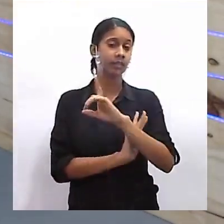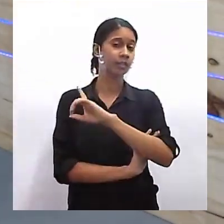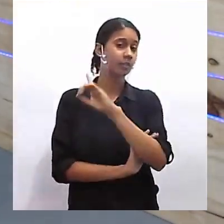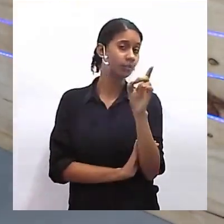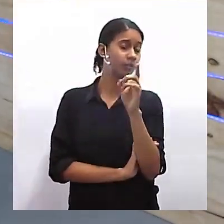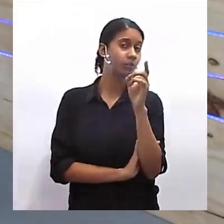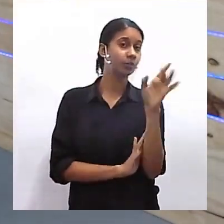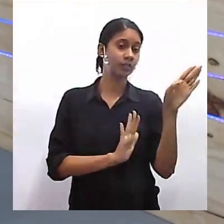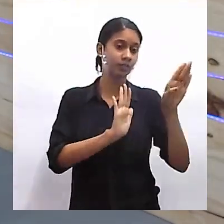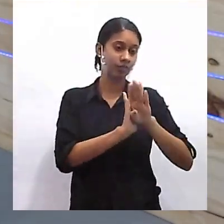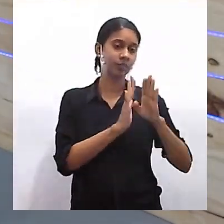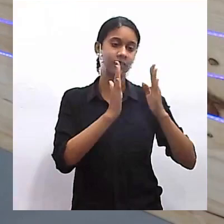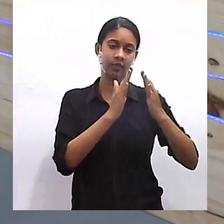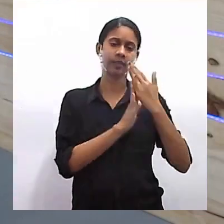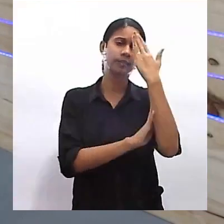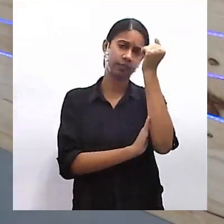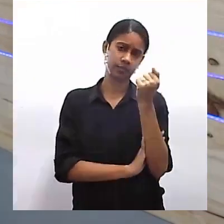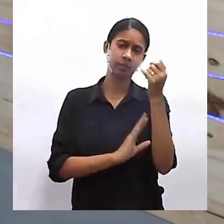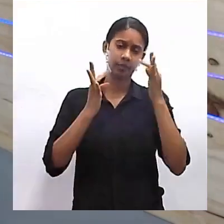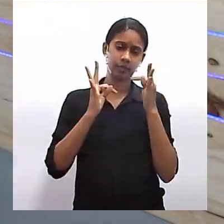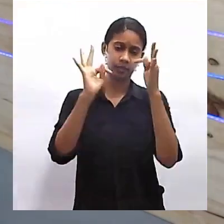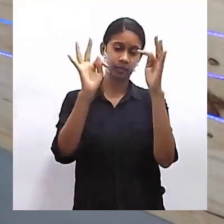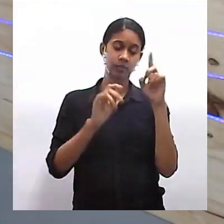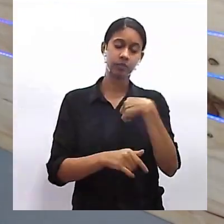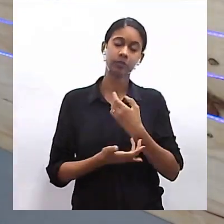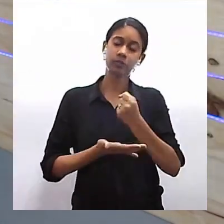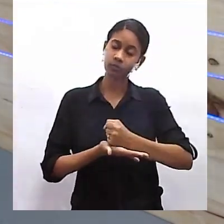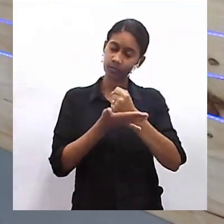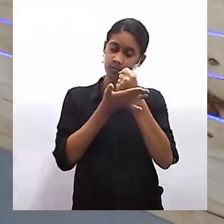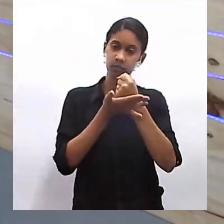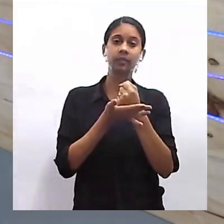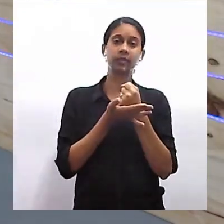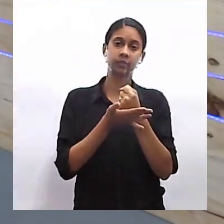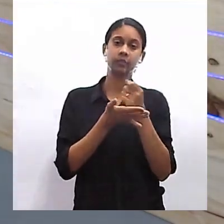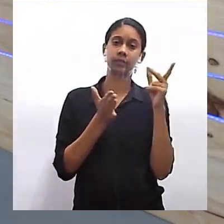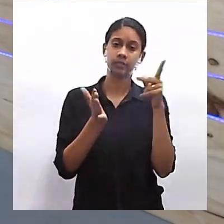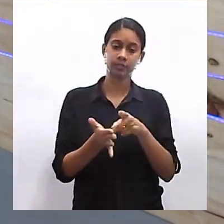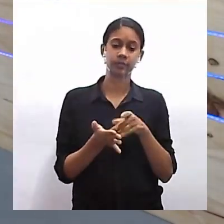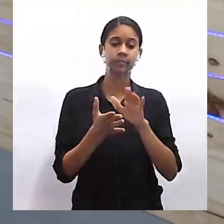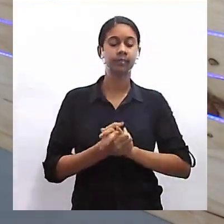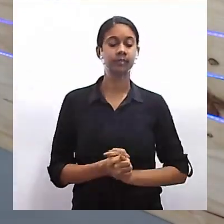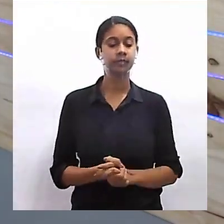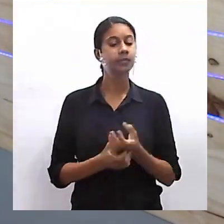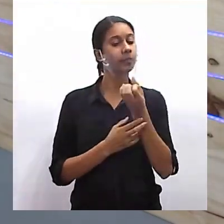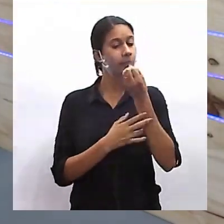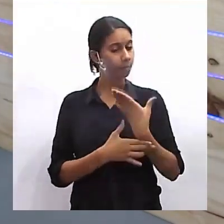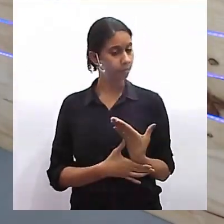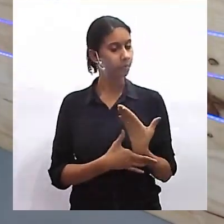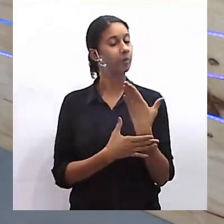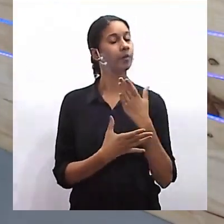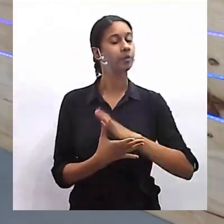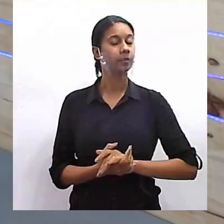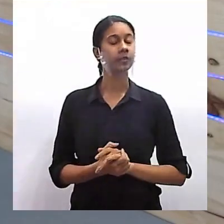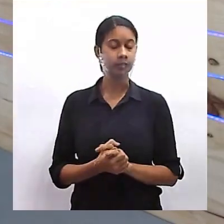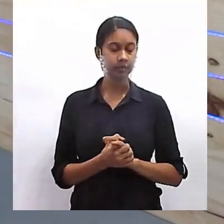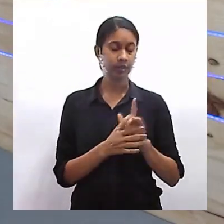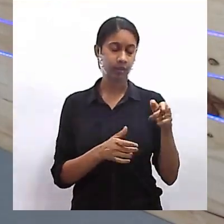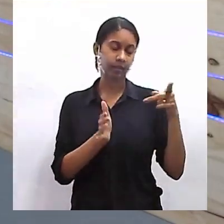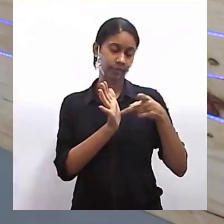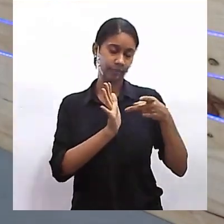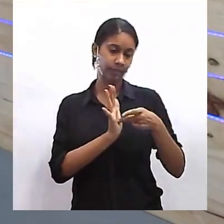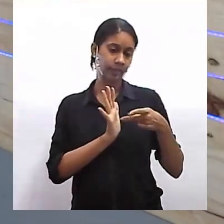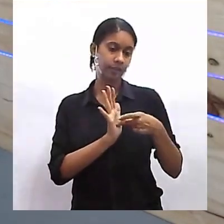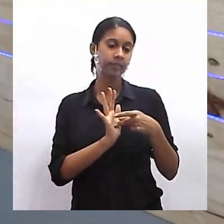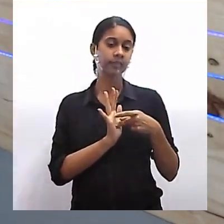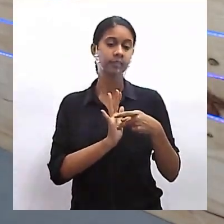Então, assim, é a tecnologia aliada mesmo às operações logísticas. Muito bom, Jorge, muito bem frisado. No momento